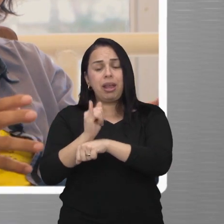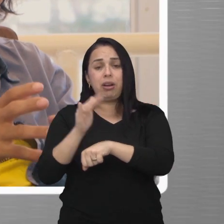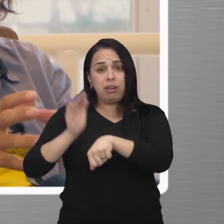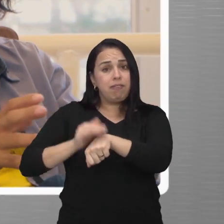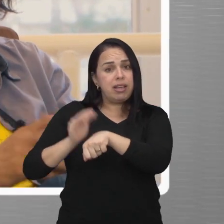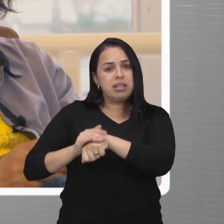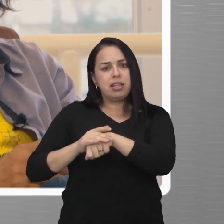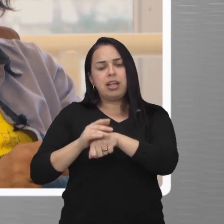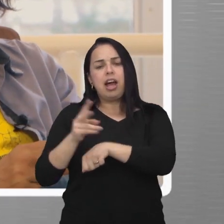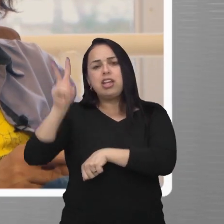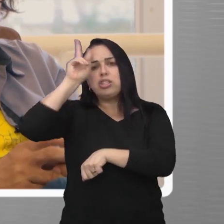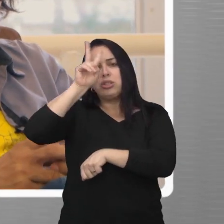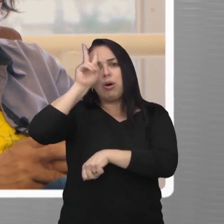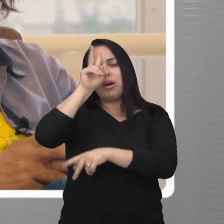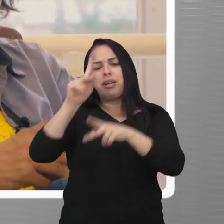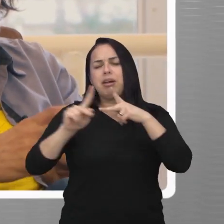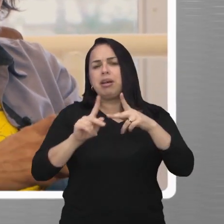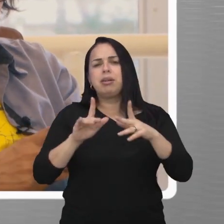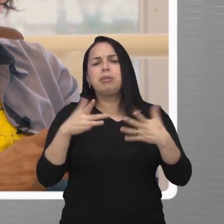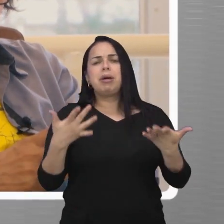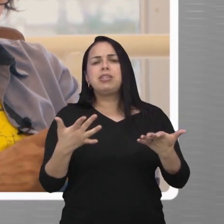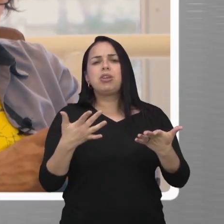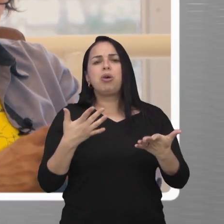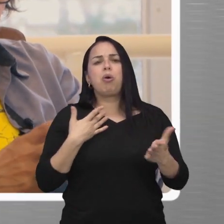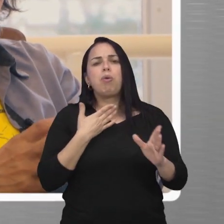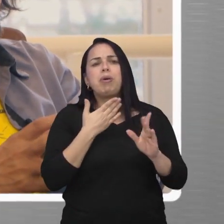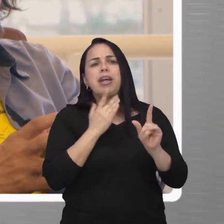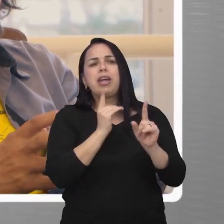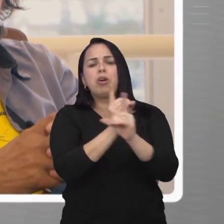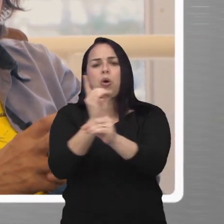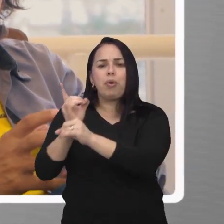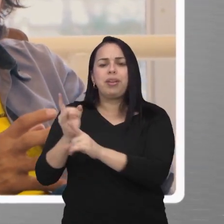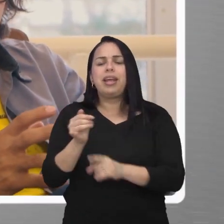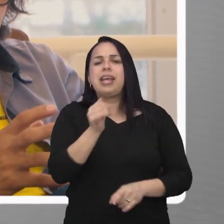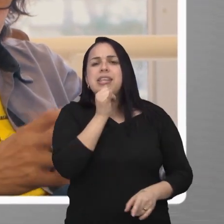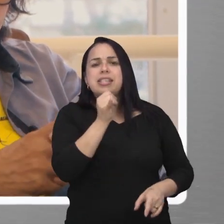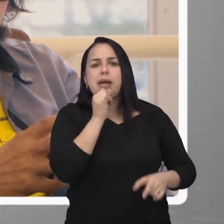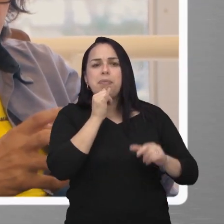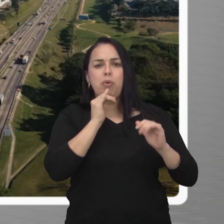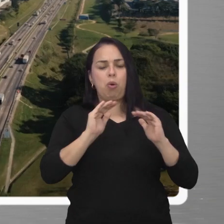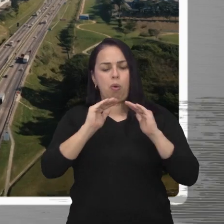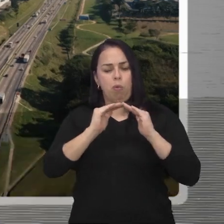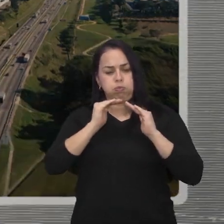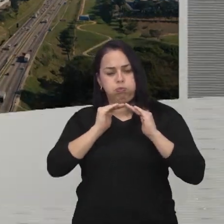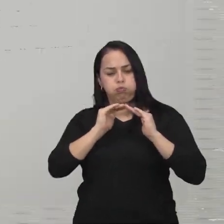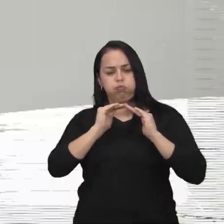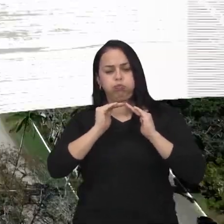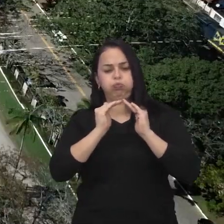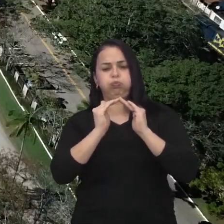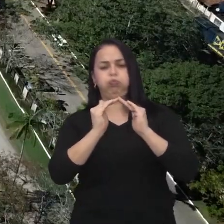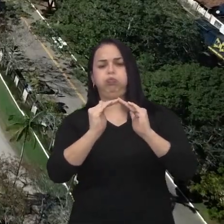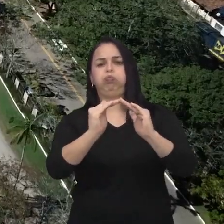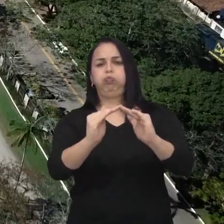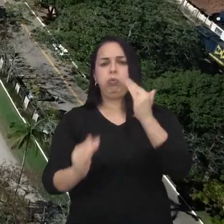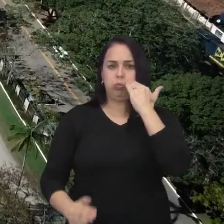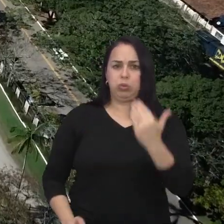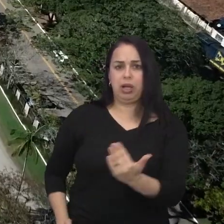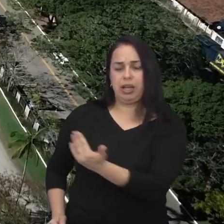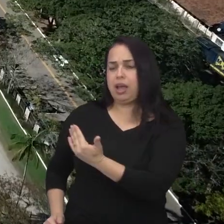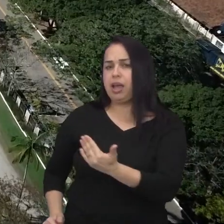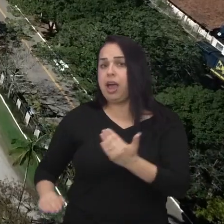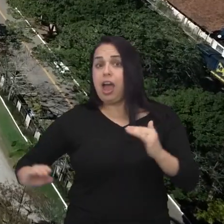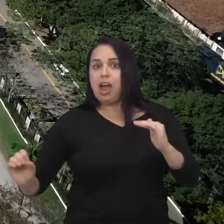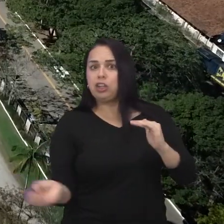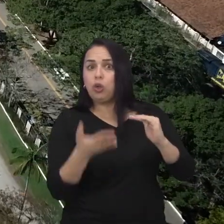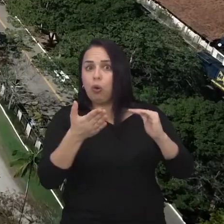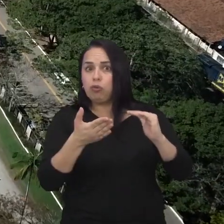gente fez, né? Ademir, como que foi descobrir essas obras aqui? O Pavilhão Gaivotas, por exemplo, tem toda essa arquitetura moderna.